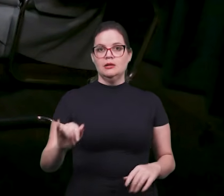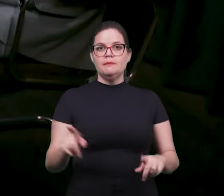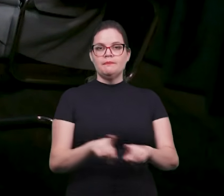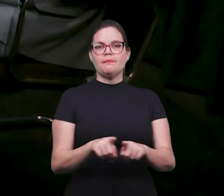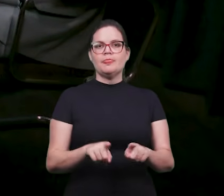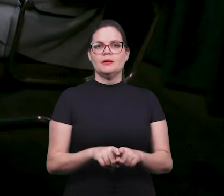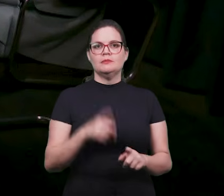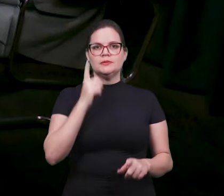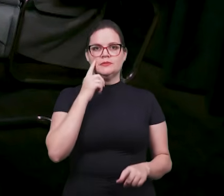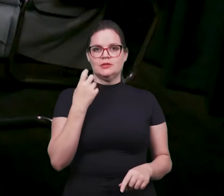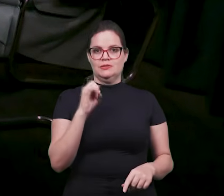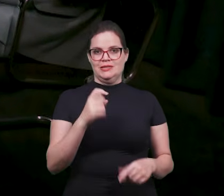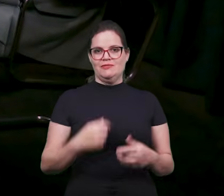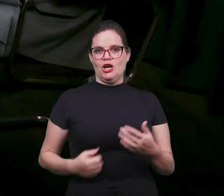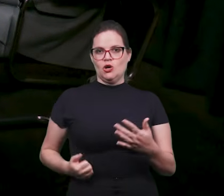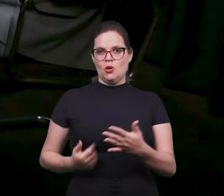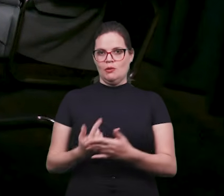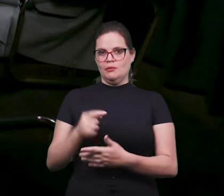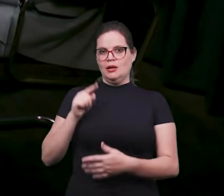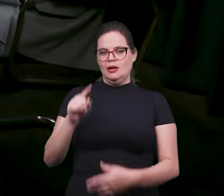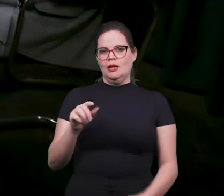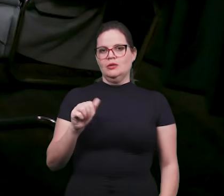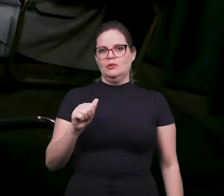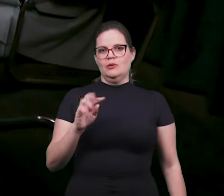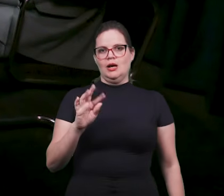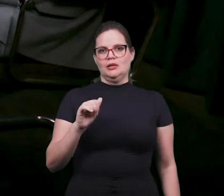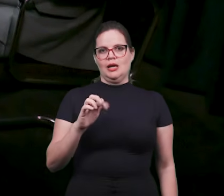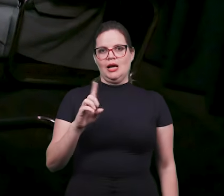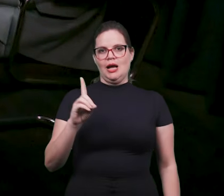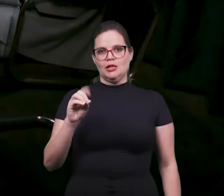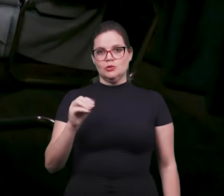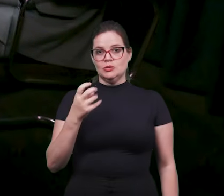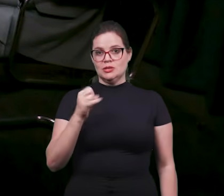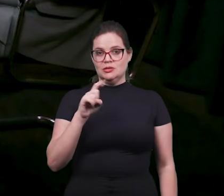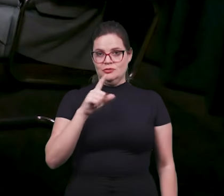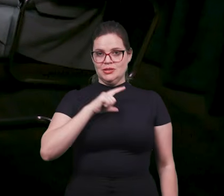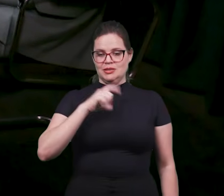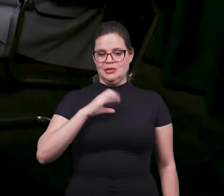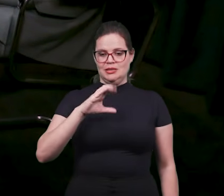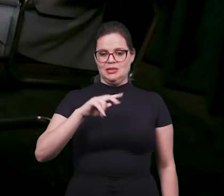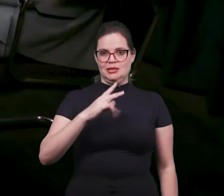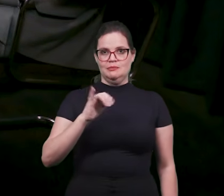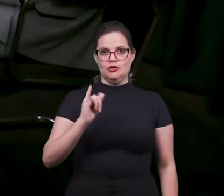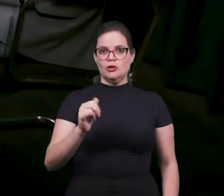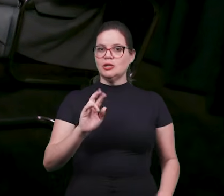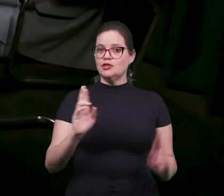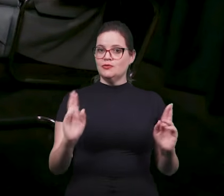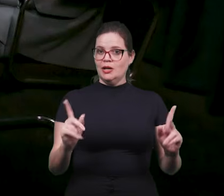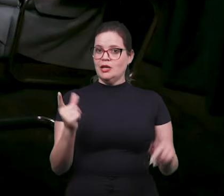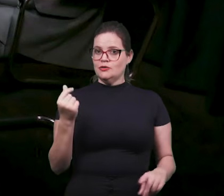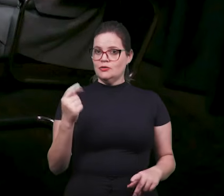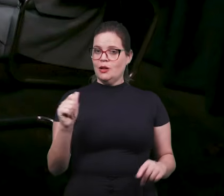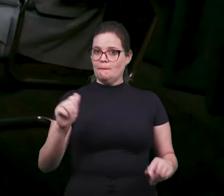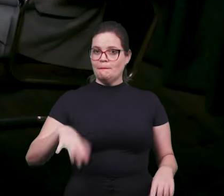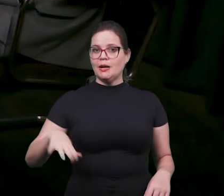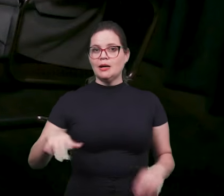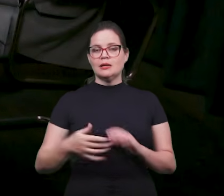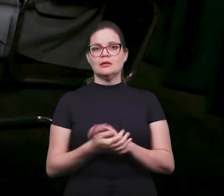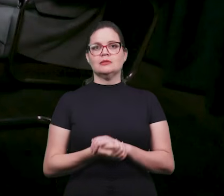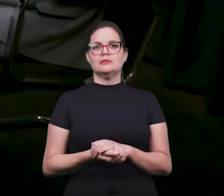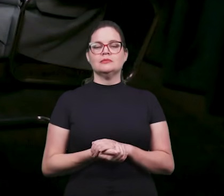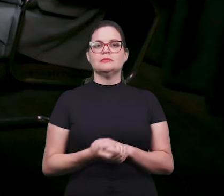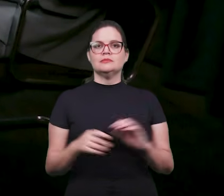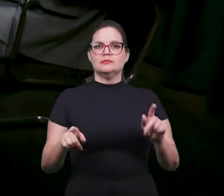vezes, você pode comprar no atacado, tendo um CNPJ, o valor é diferente. Claro. Embalagens,